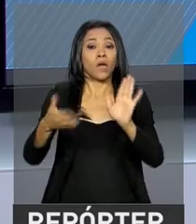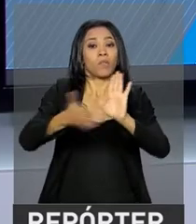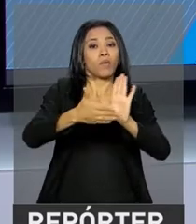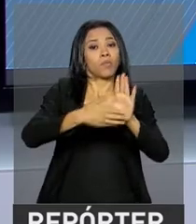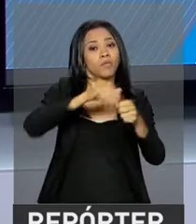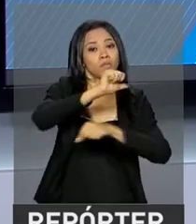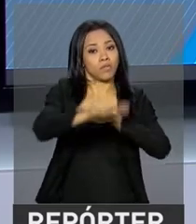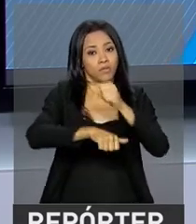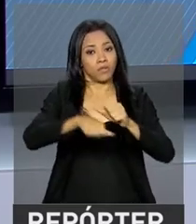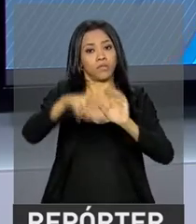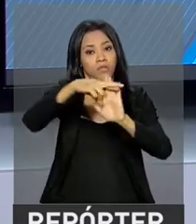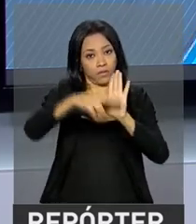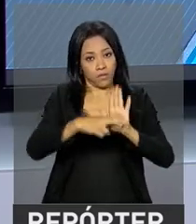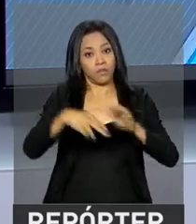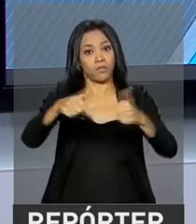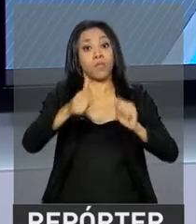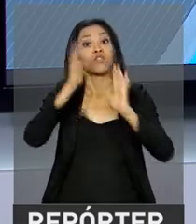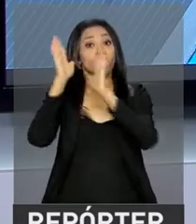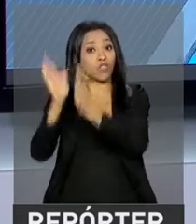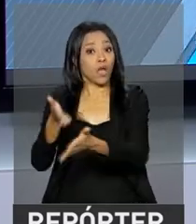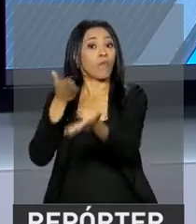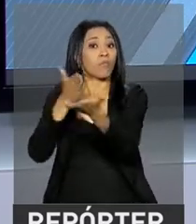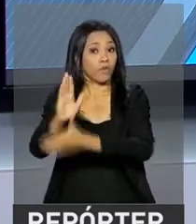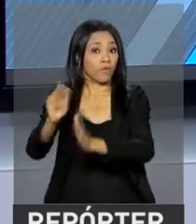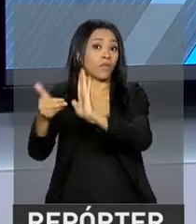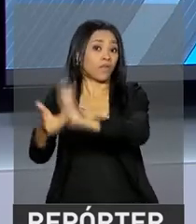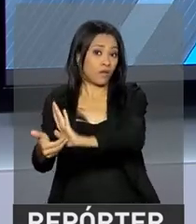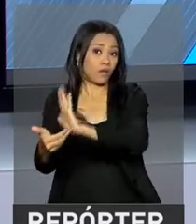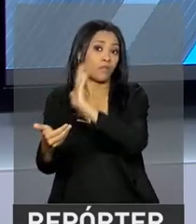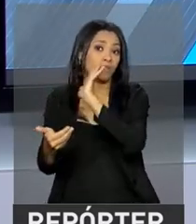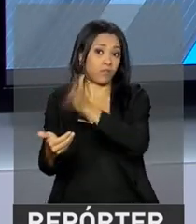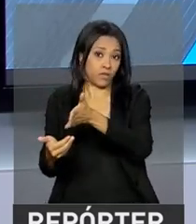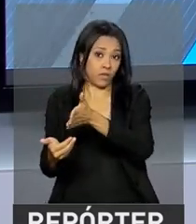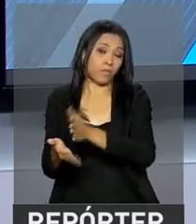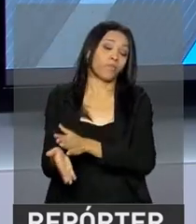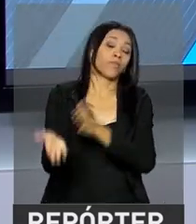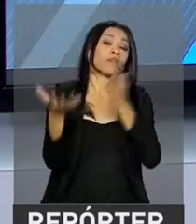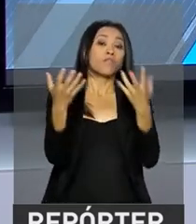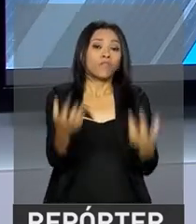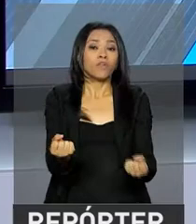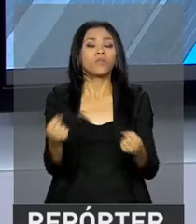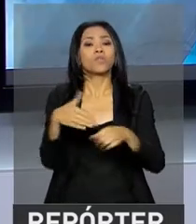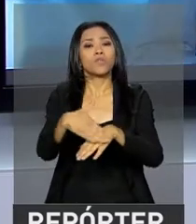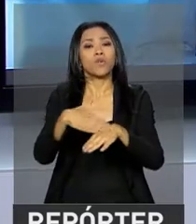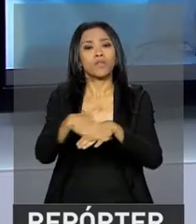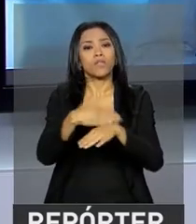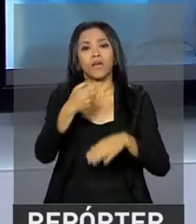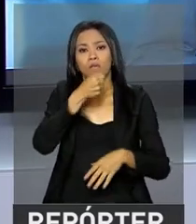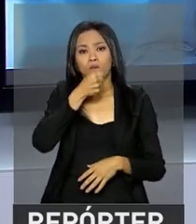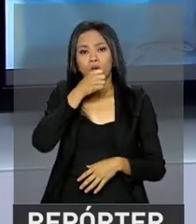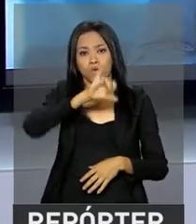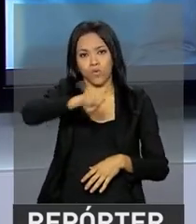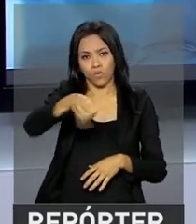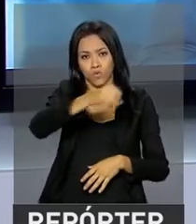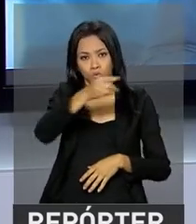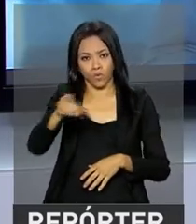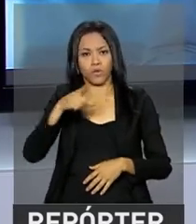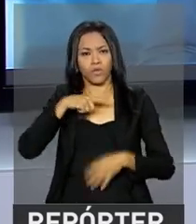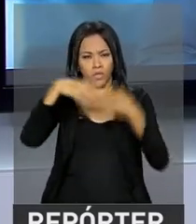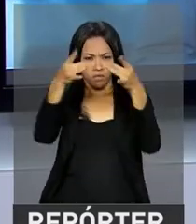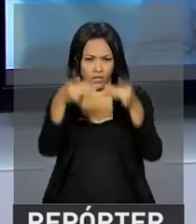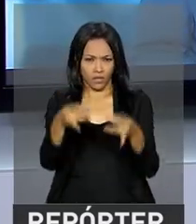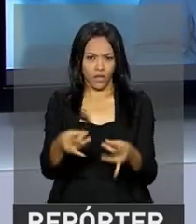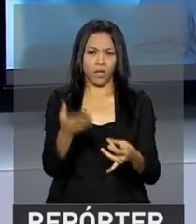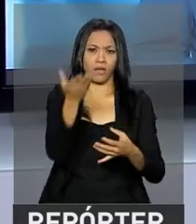que já foi aprovada na câmara dos deputados vamos então conversar com pedro neto que traz os detalhes da